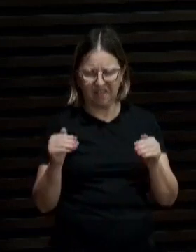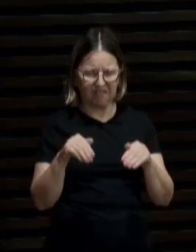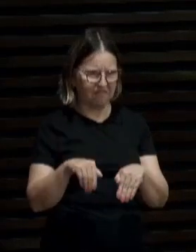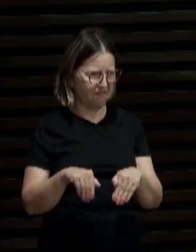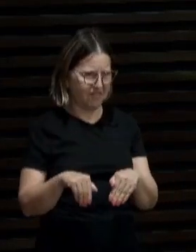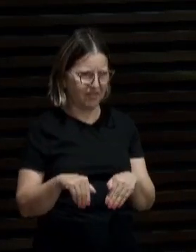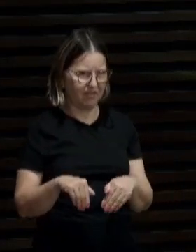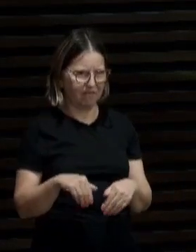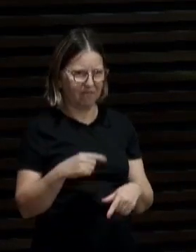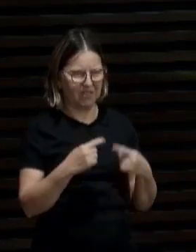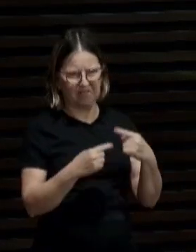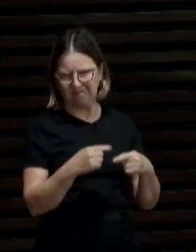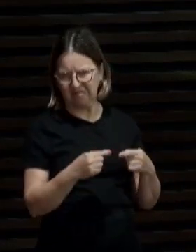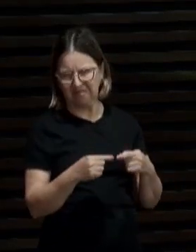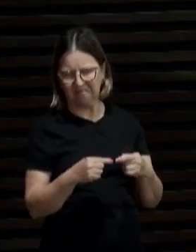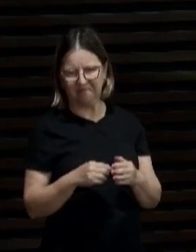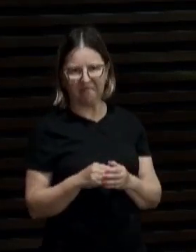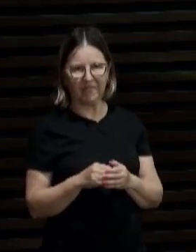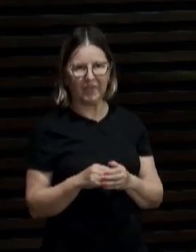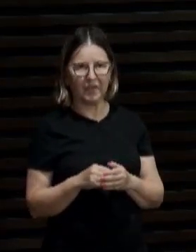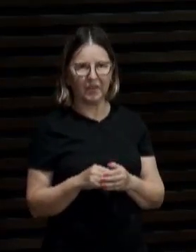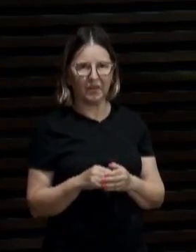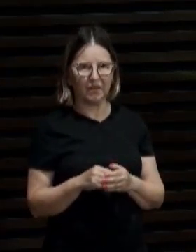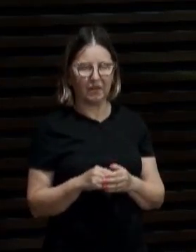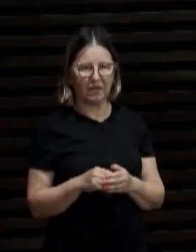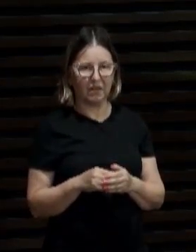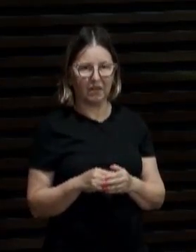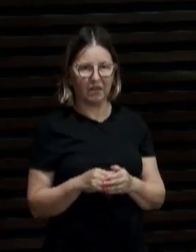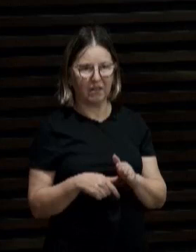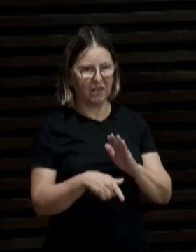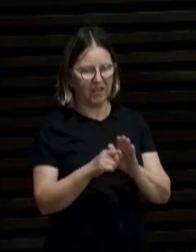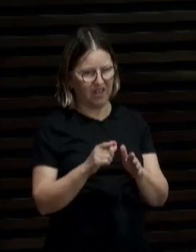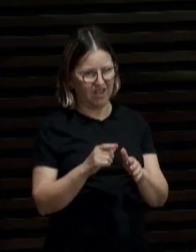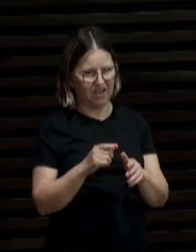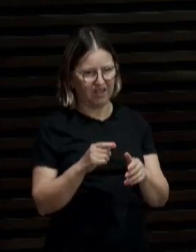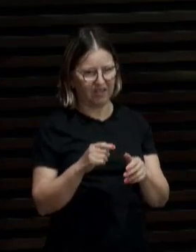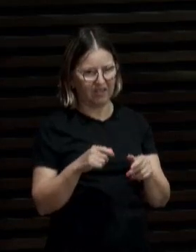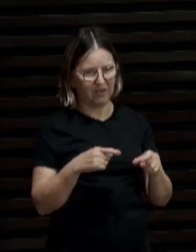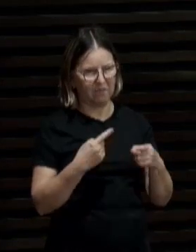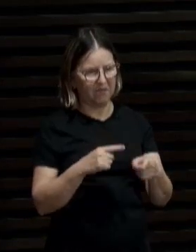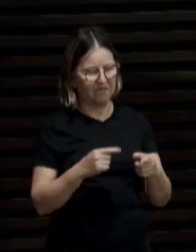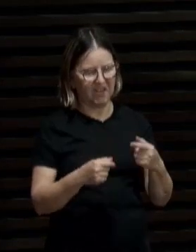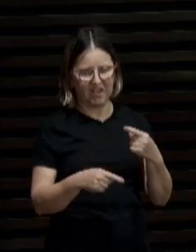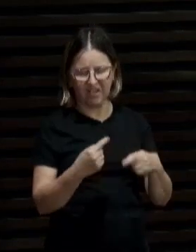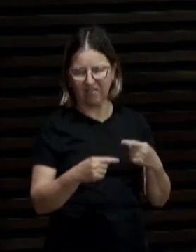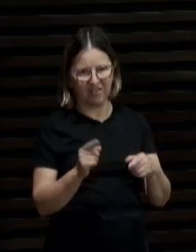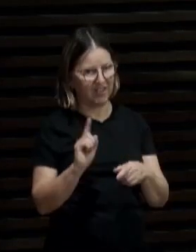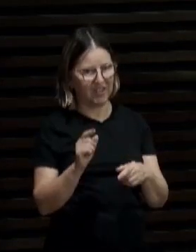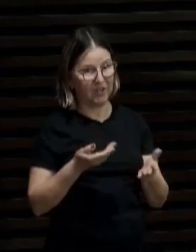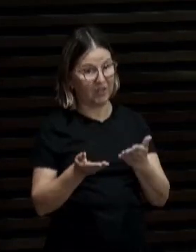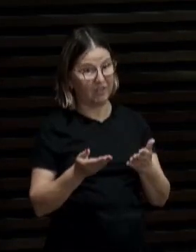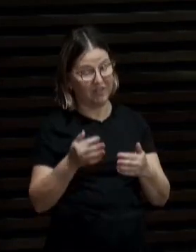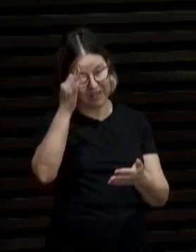Que antes promovem discussão do que serviço de Deus na fé. Continue. Ora, o